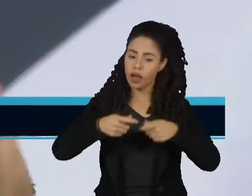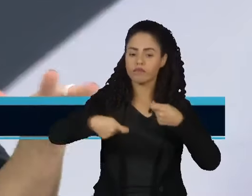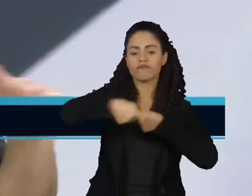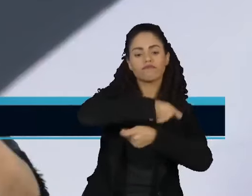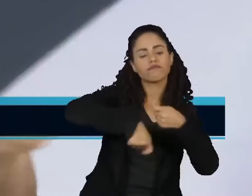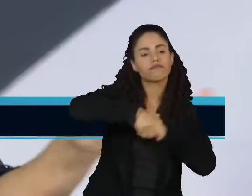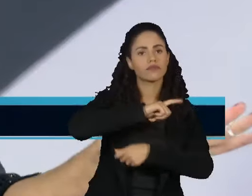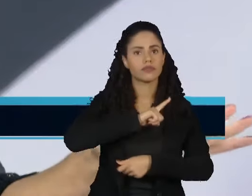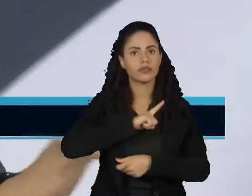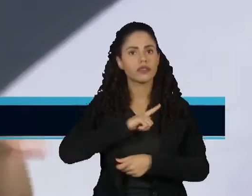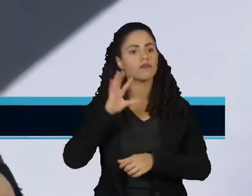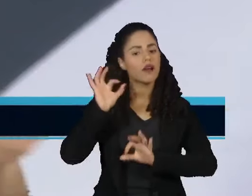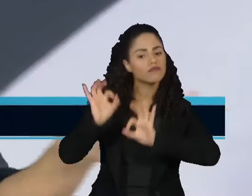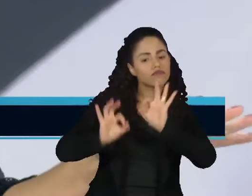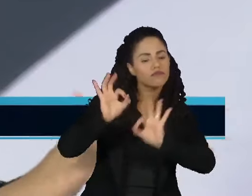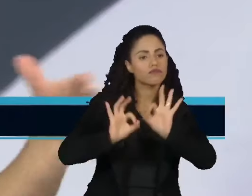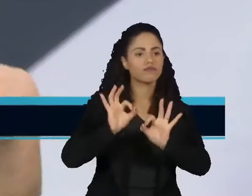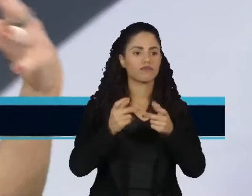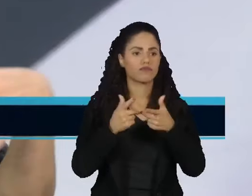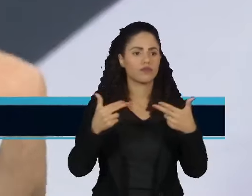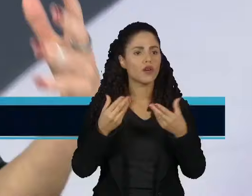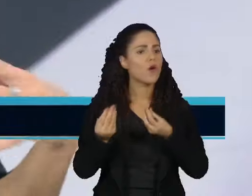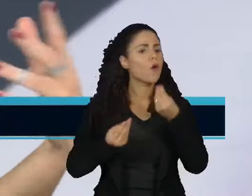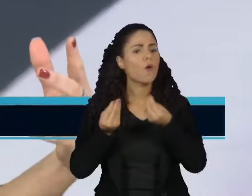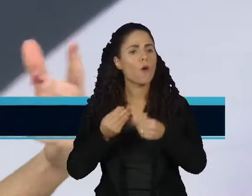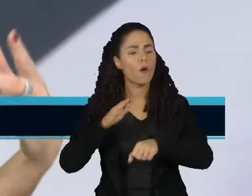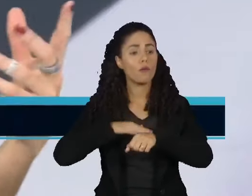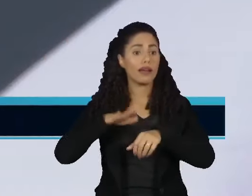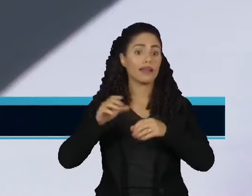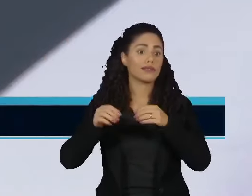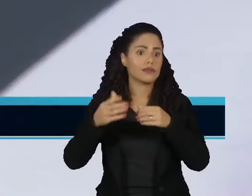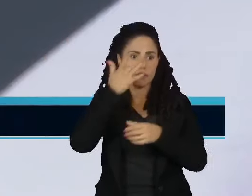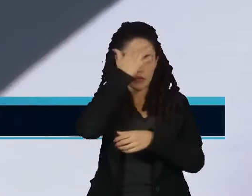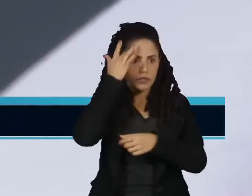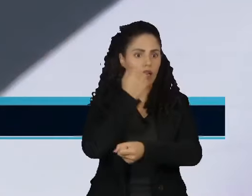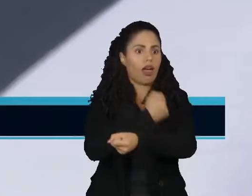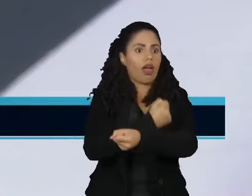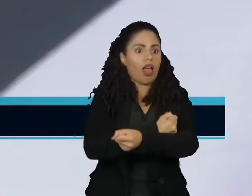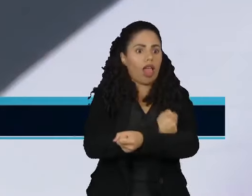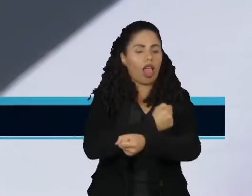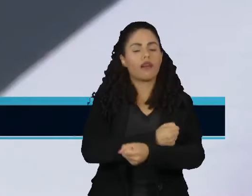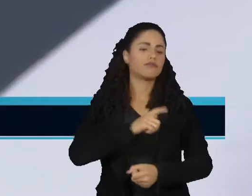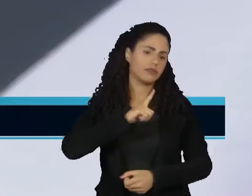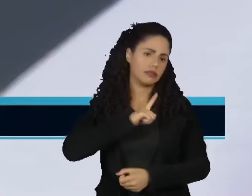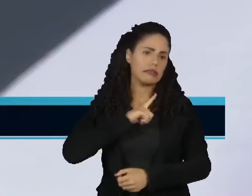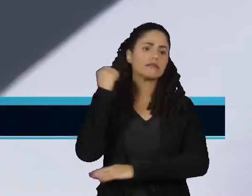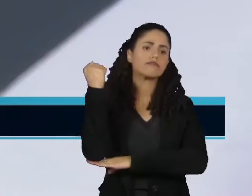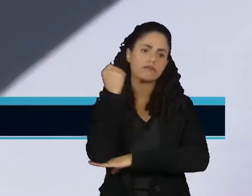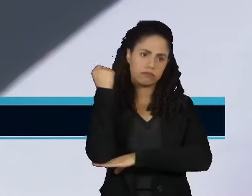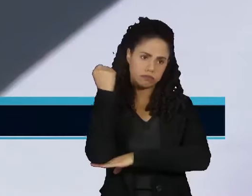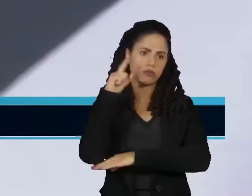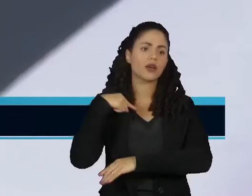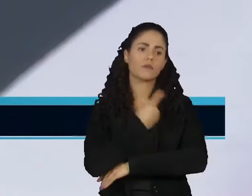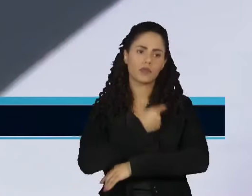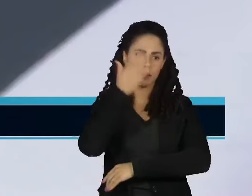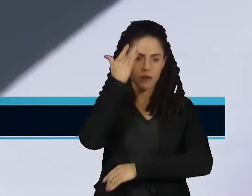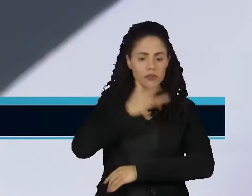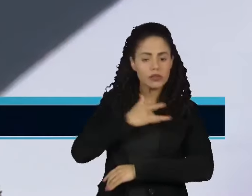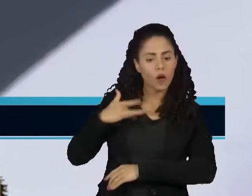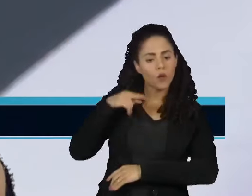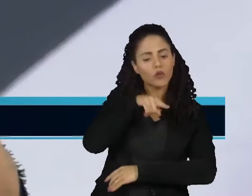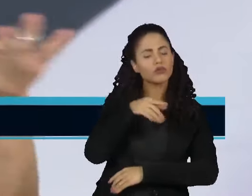elas criam seu modus operandi, né? Ela cria como fazer essa dependência que vai se criando. Tem as dependências mais graves, né, do ponto de vista de saúde das pessoas,